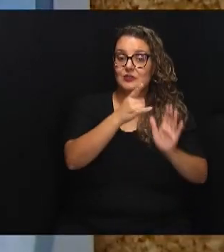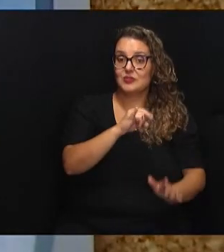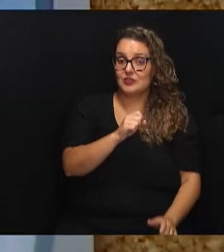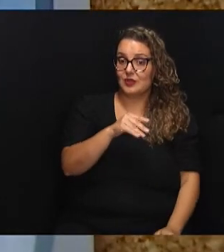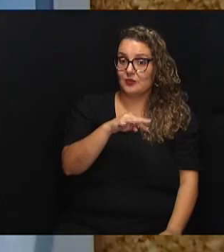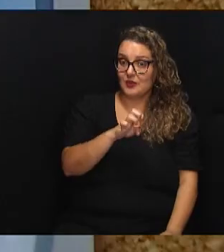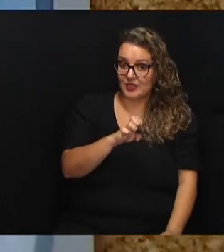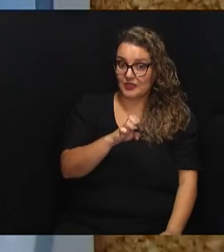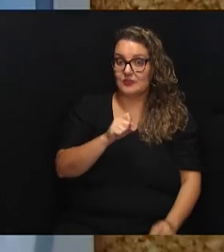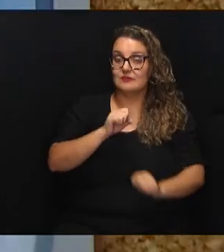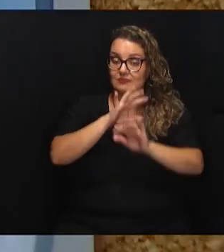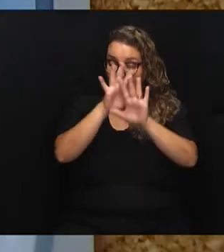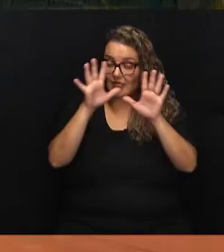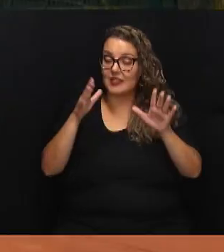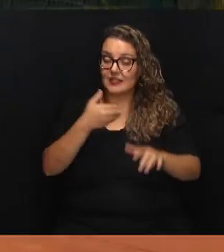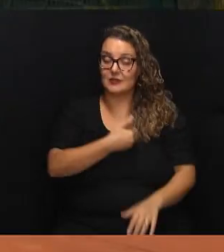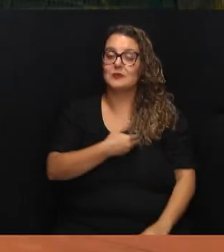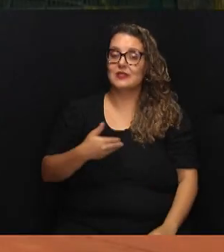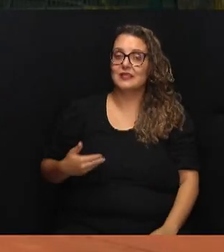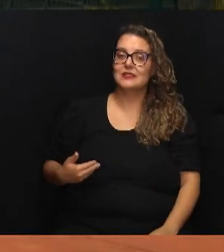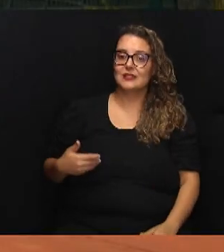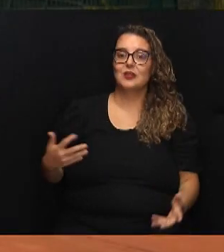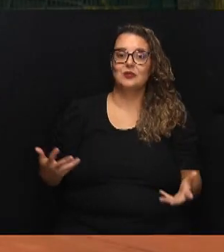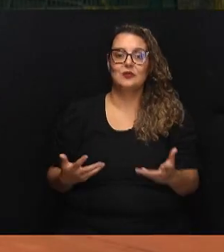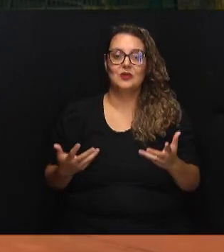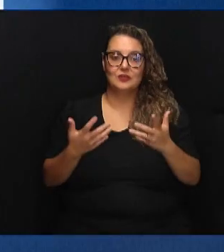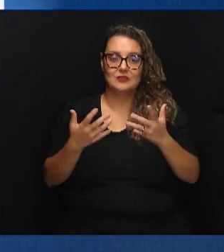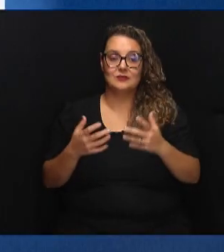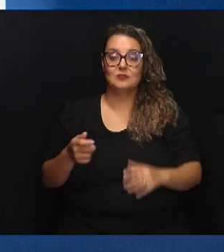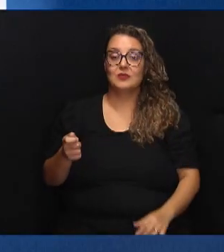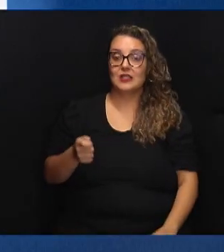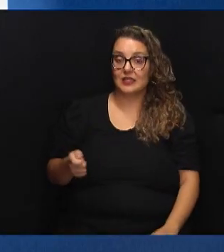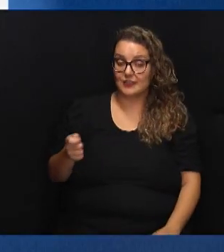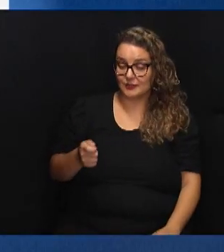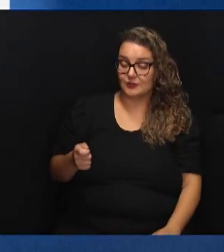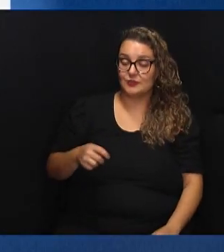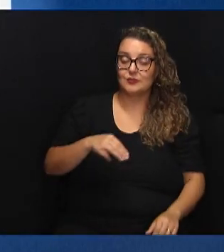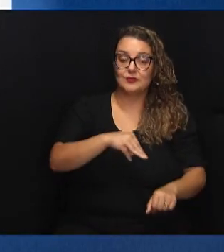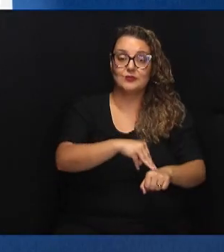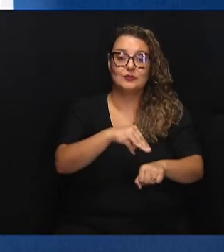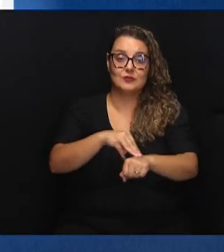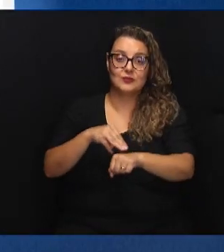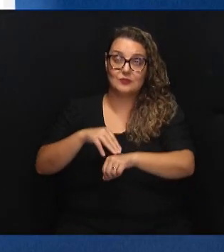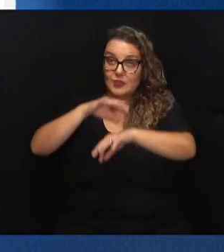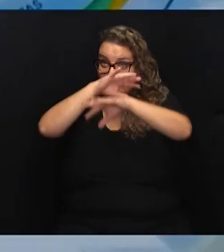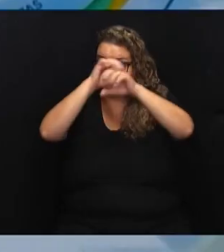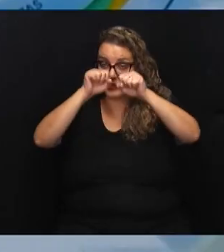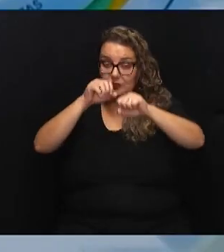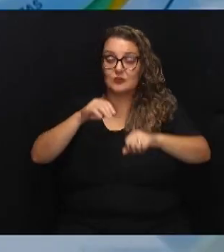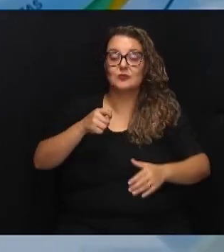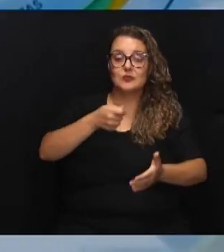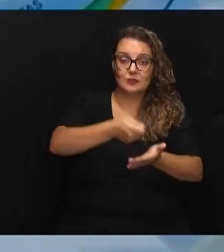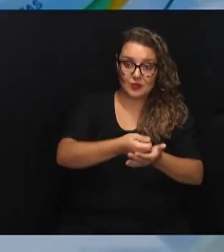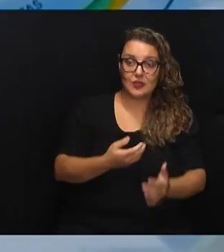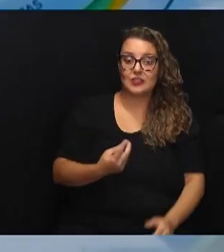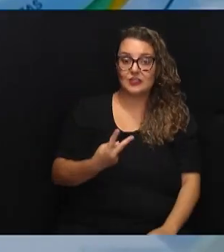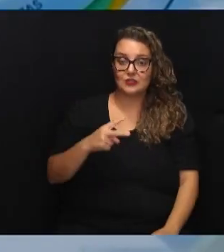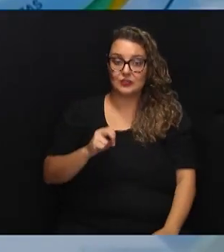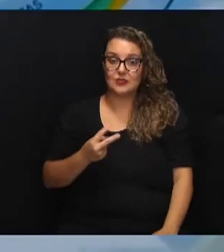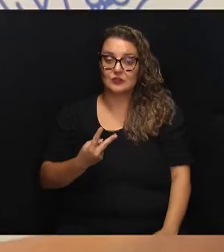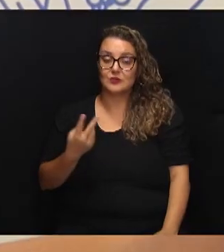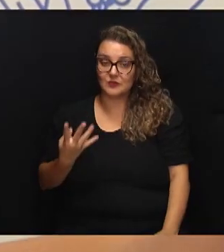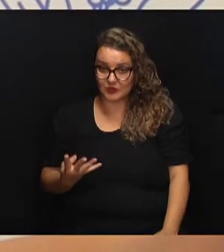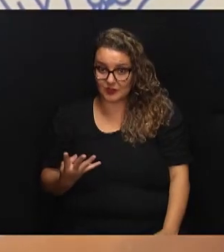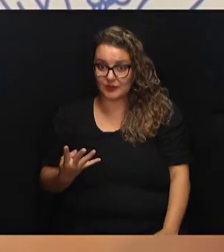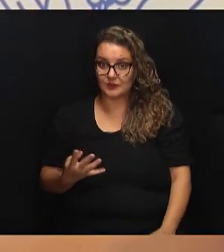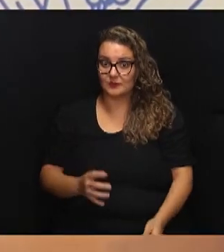Diamante em Transparência Pública, promovido pela Associação dos Membros dos Tribunais de Contas em